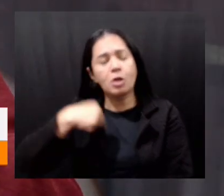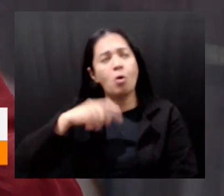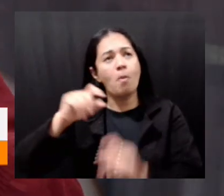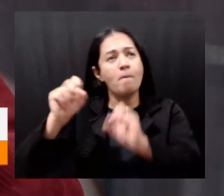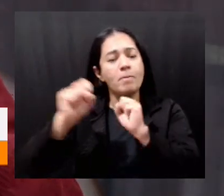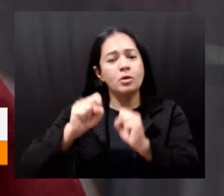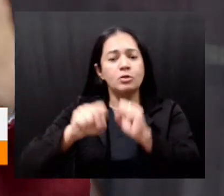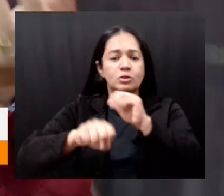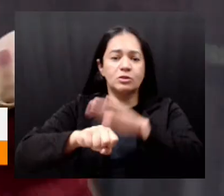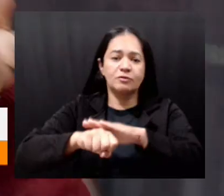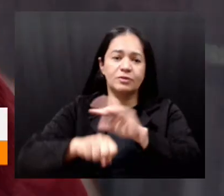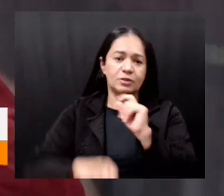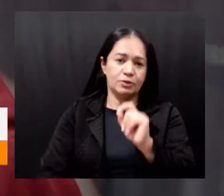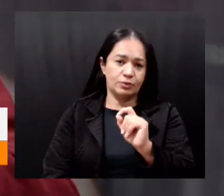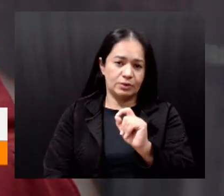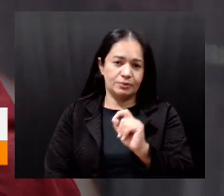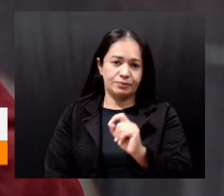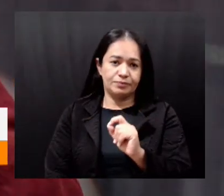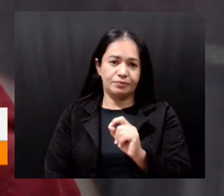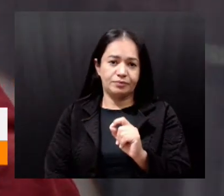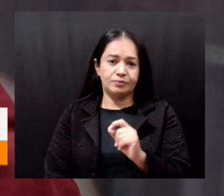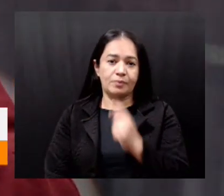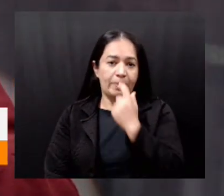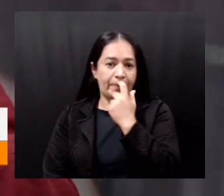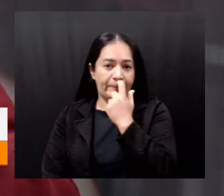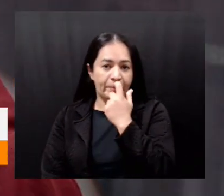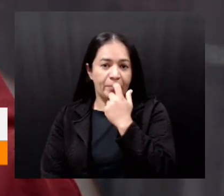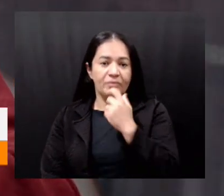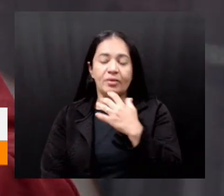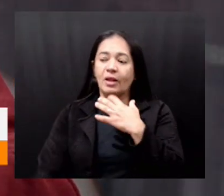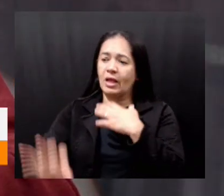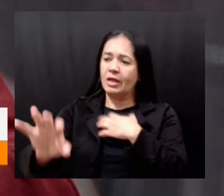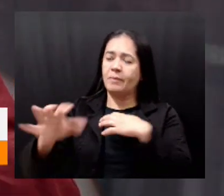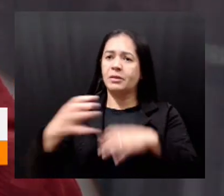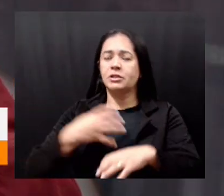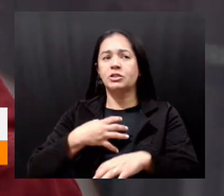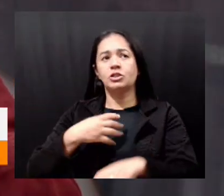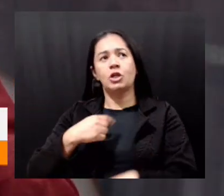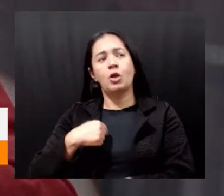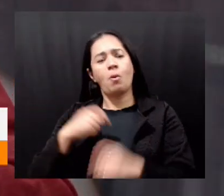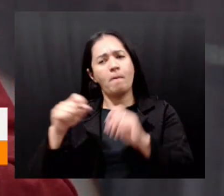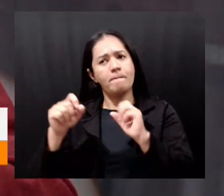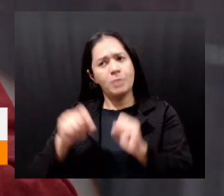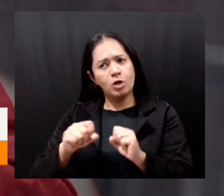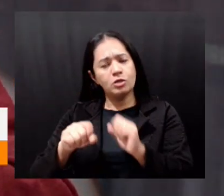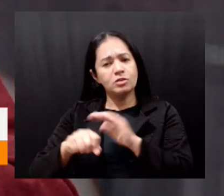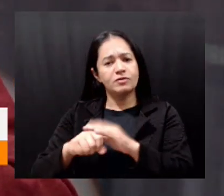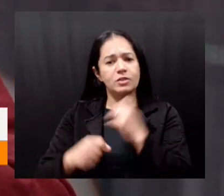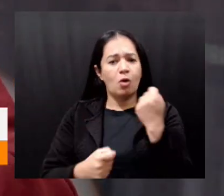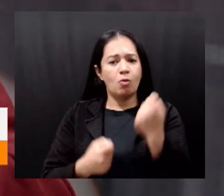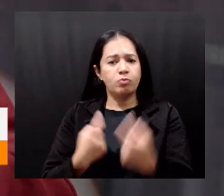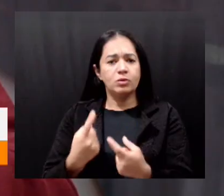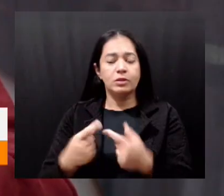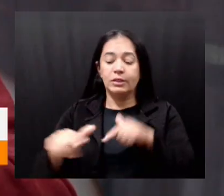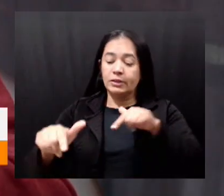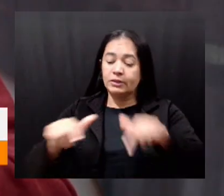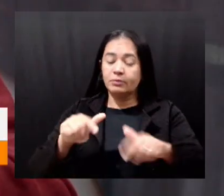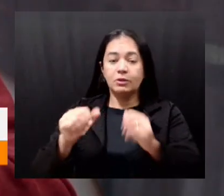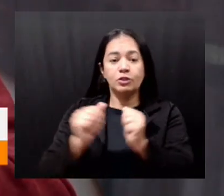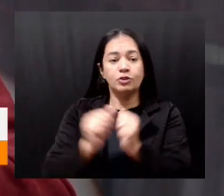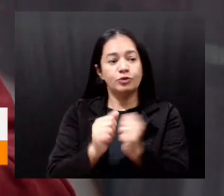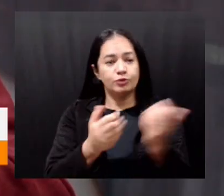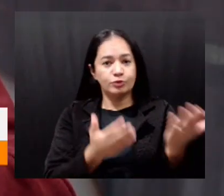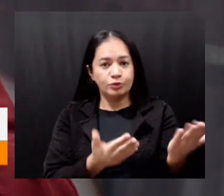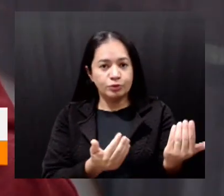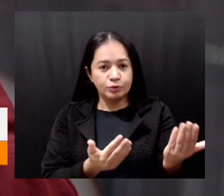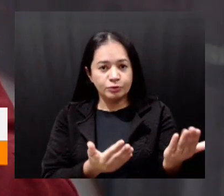relação a isso. Tem algo, né, da questão da empatia, tem algo que eu possa fazer, né, trabalhar com esses jovens, como a Karina também estava